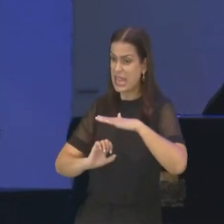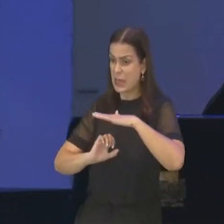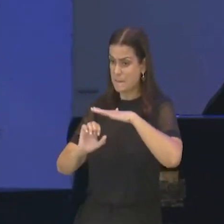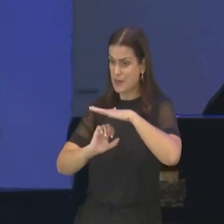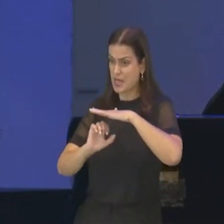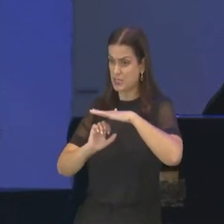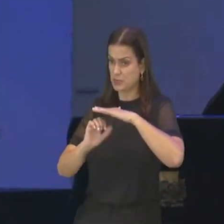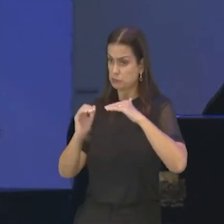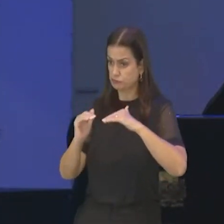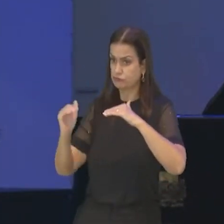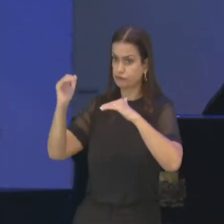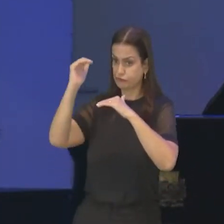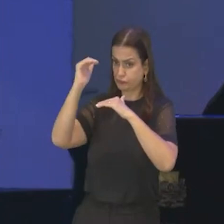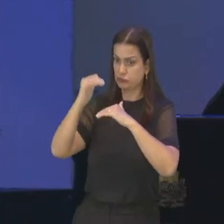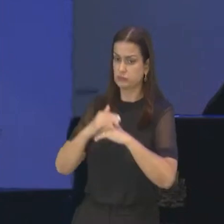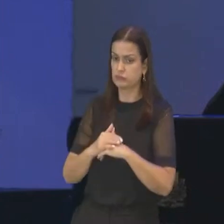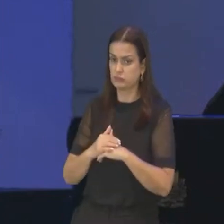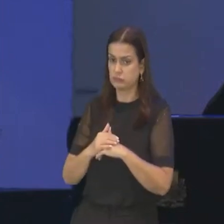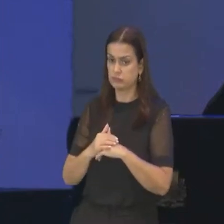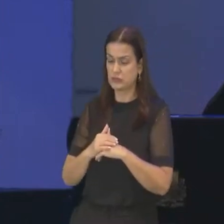de uma agência de turismo.